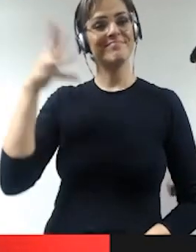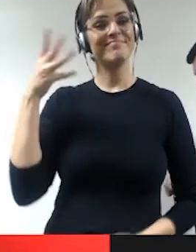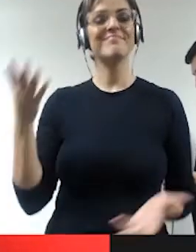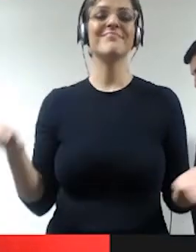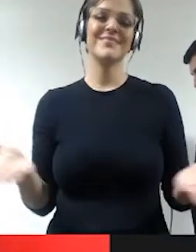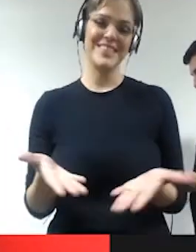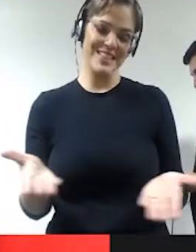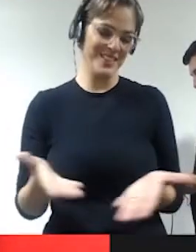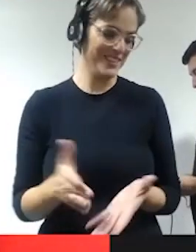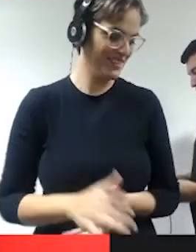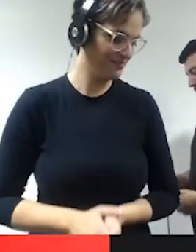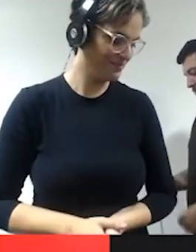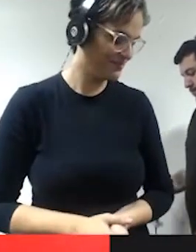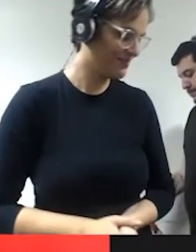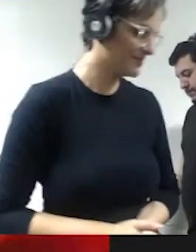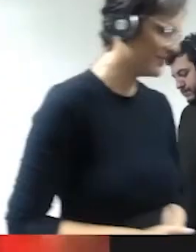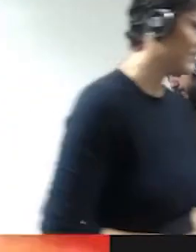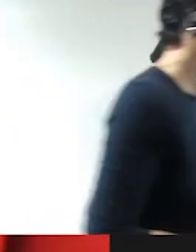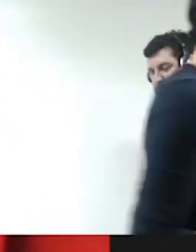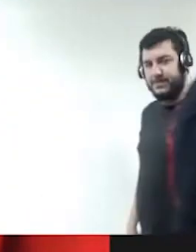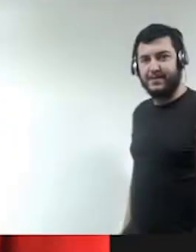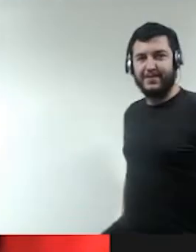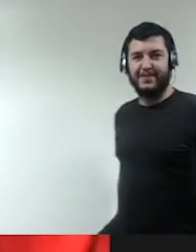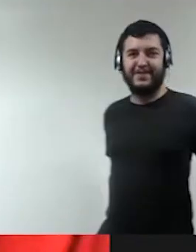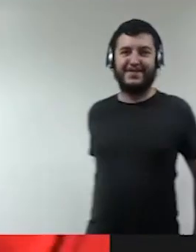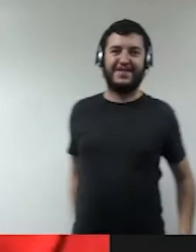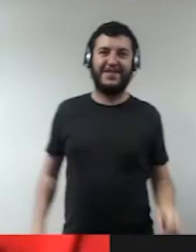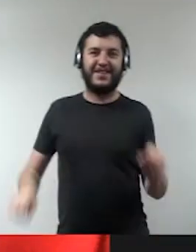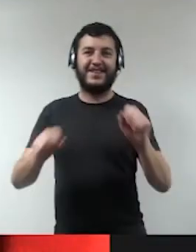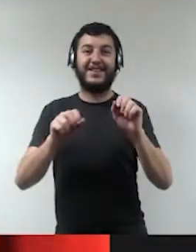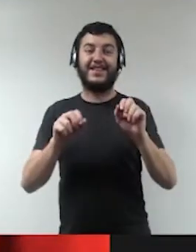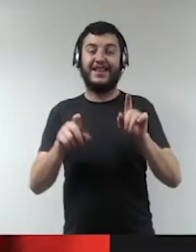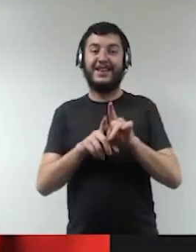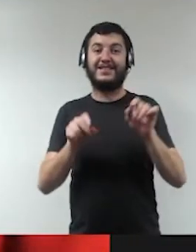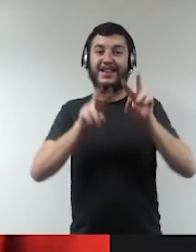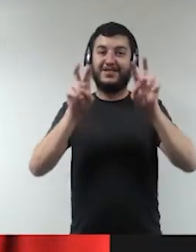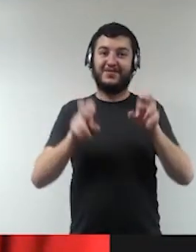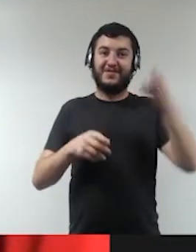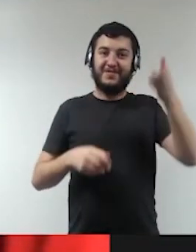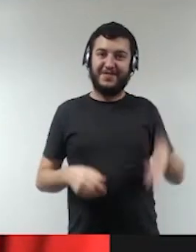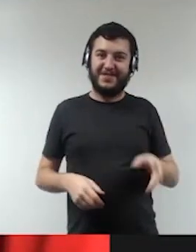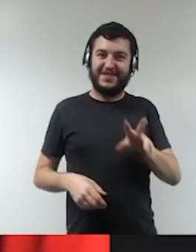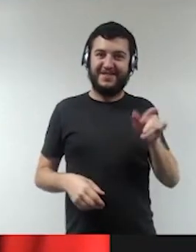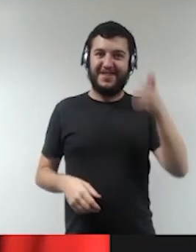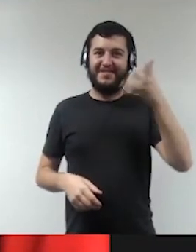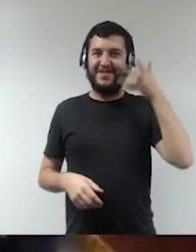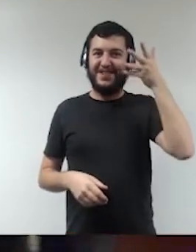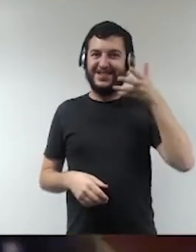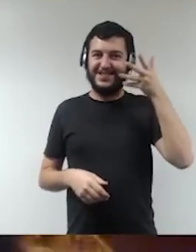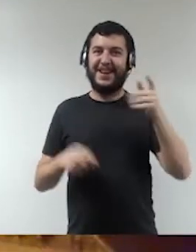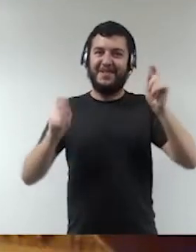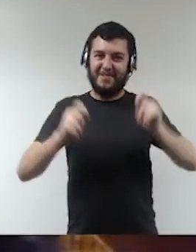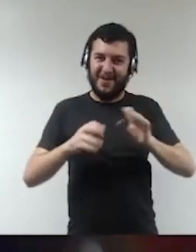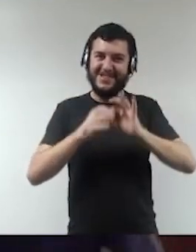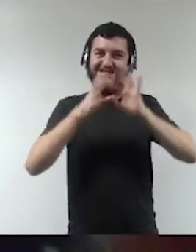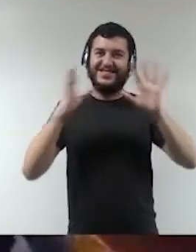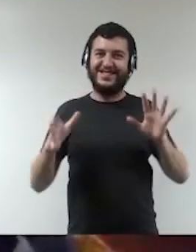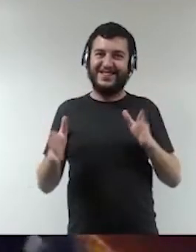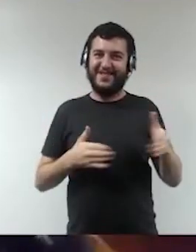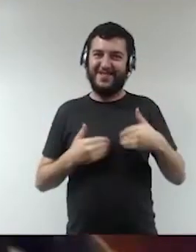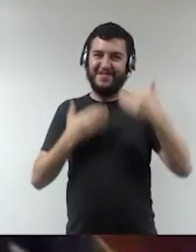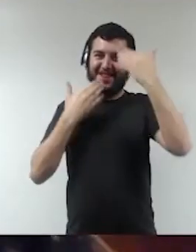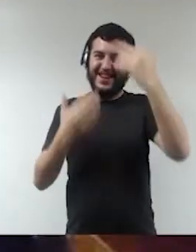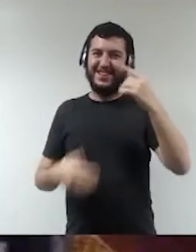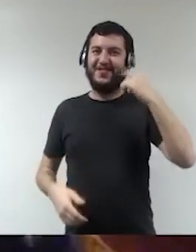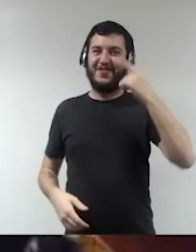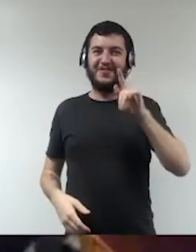a visão de uma magistrada sobre esse assunto. Com a senhora está a palavra. Obrigada, doutora Graciele. Cumprimento